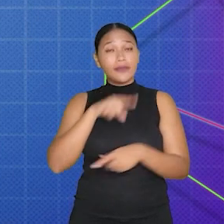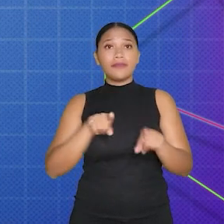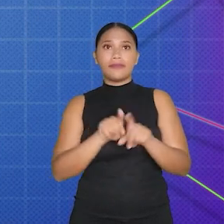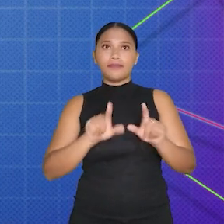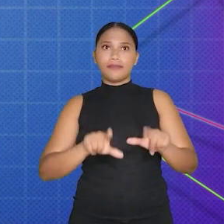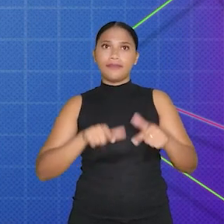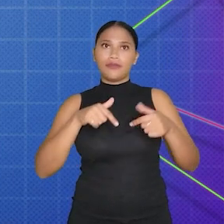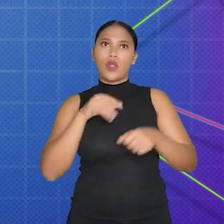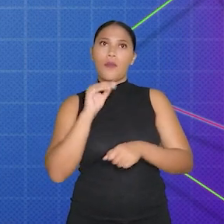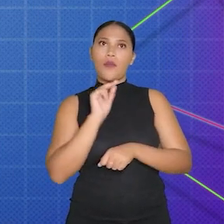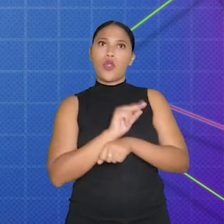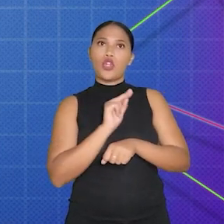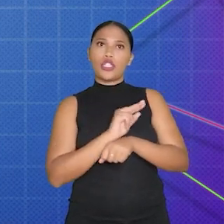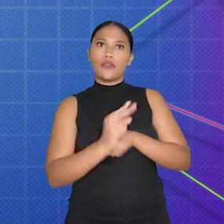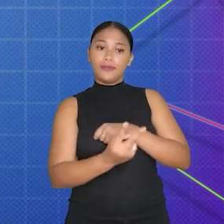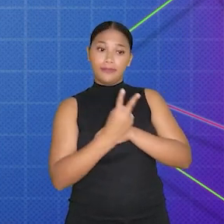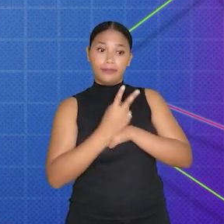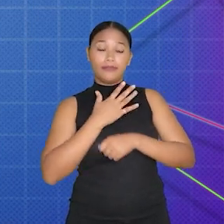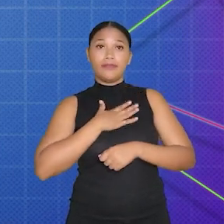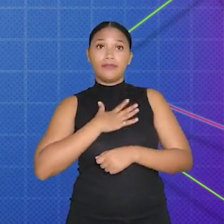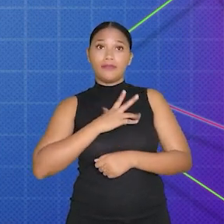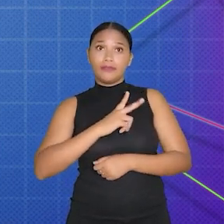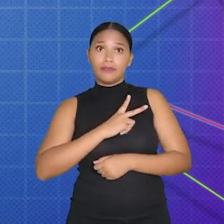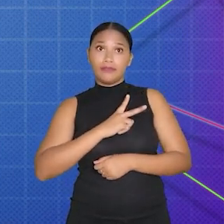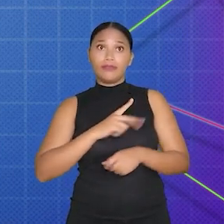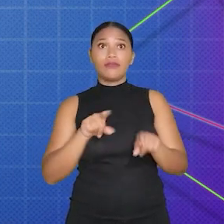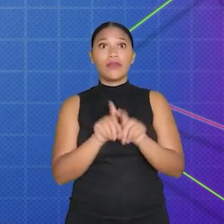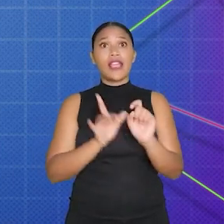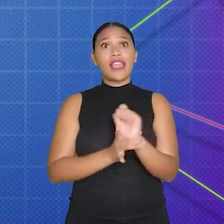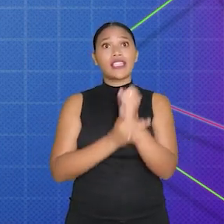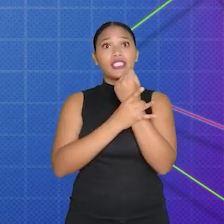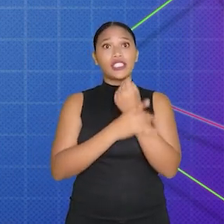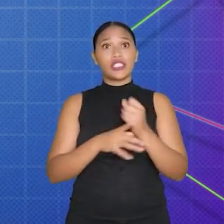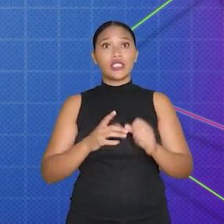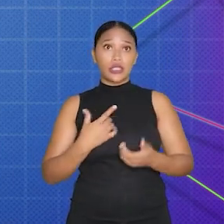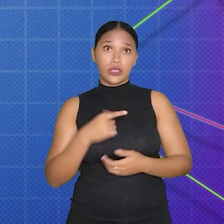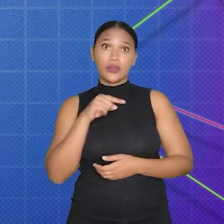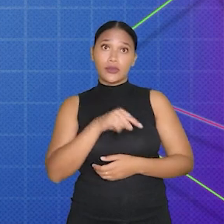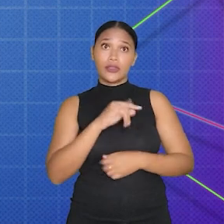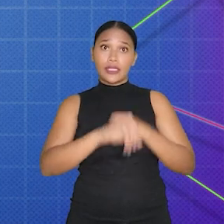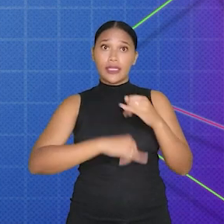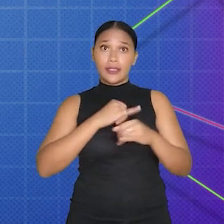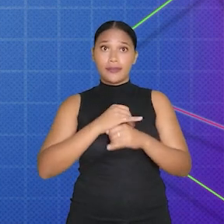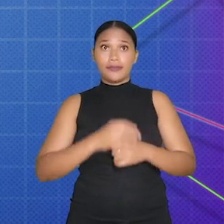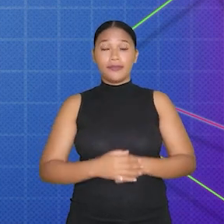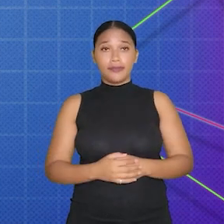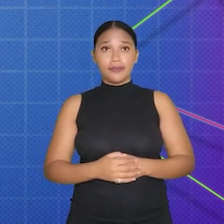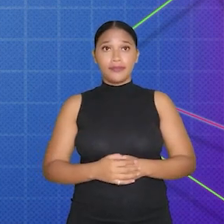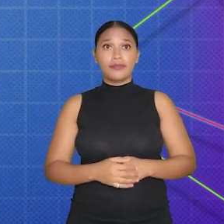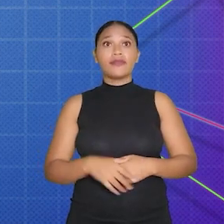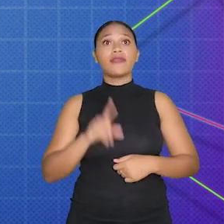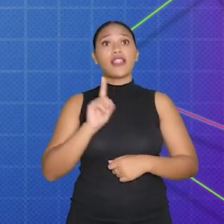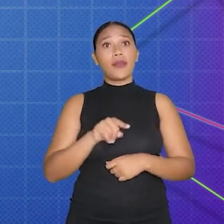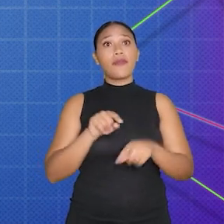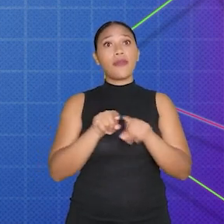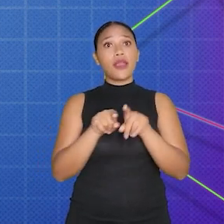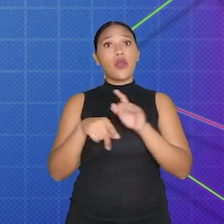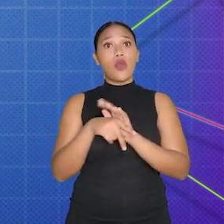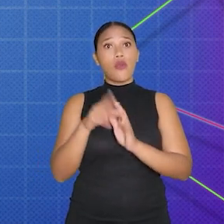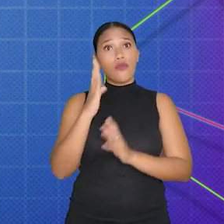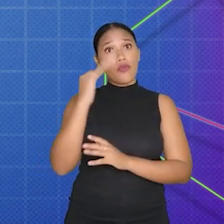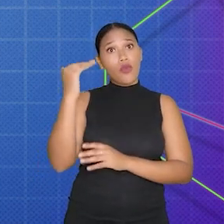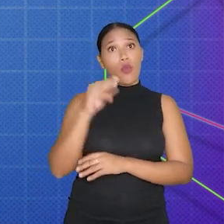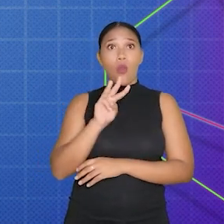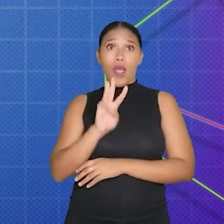dos riscos e tomem medidas para proteger suas informações pessoais e garantir uma experiência segura na internet. A World